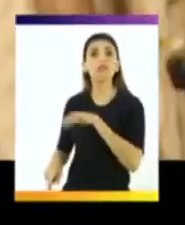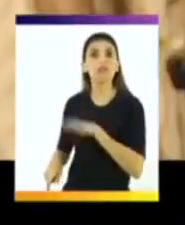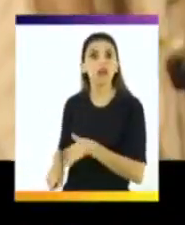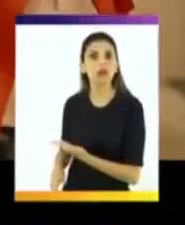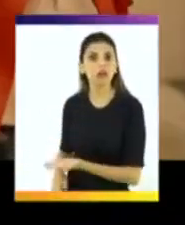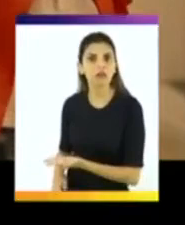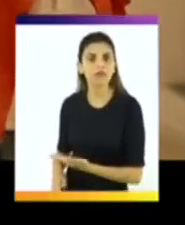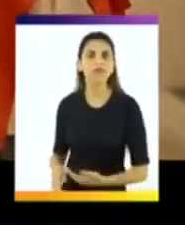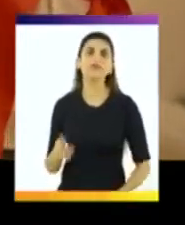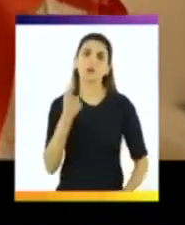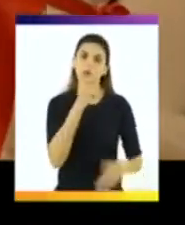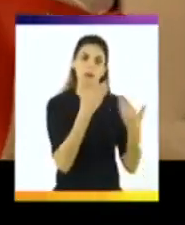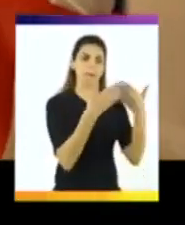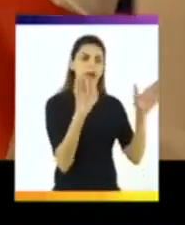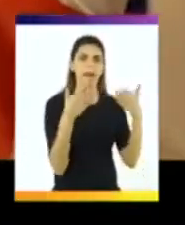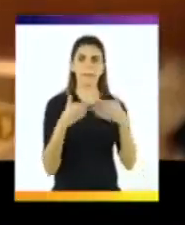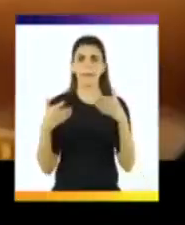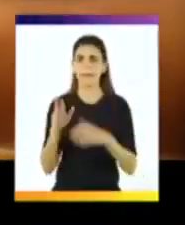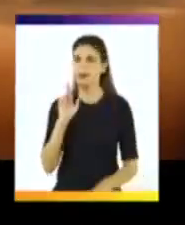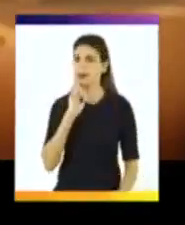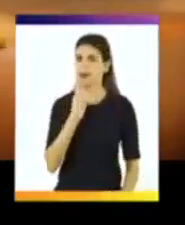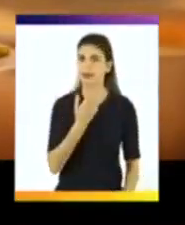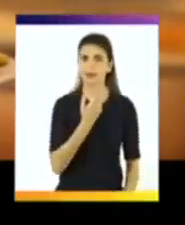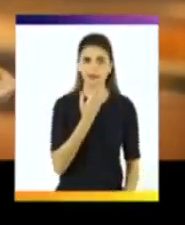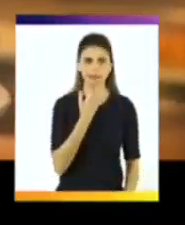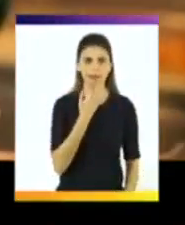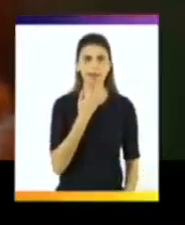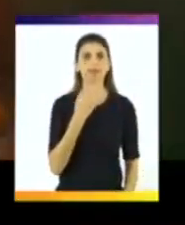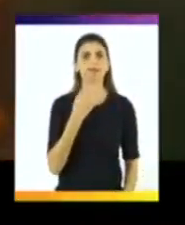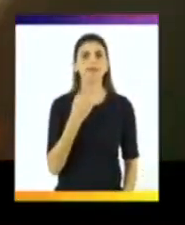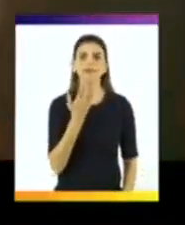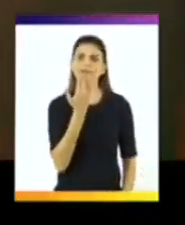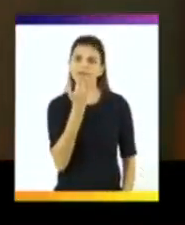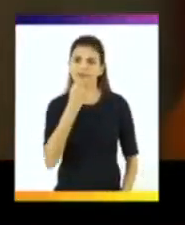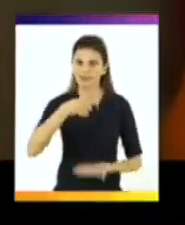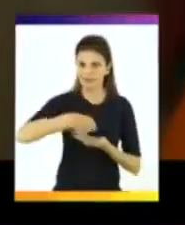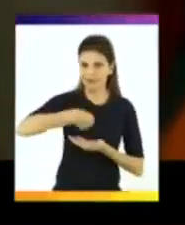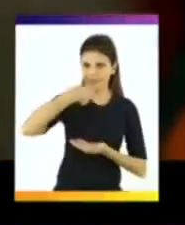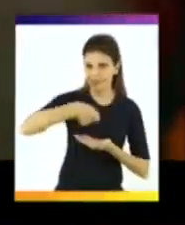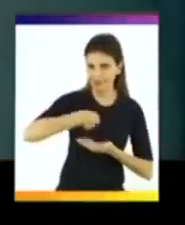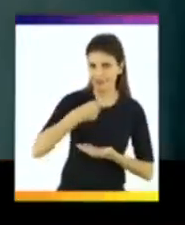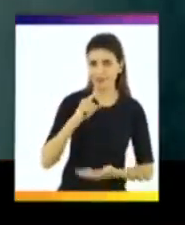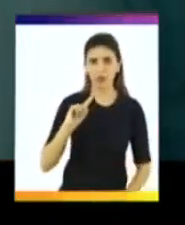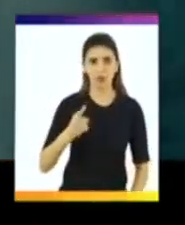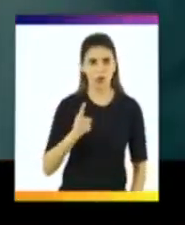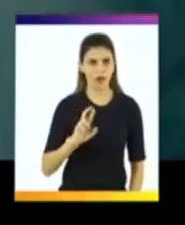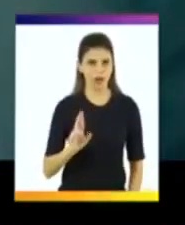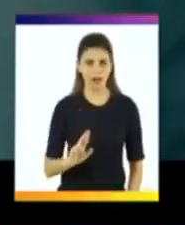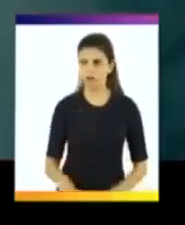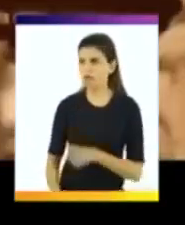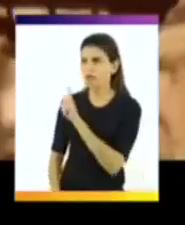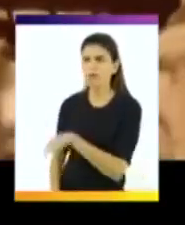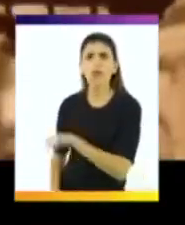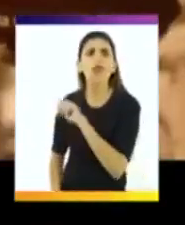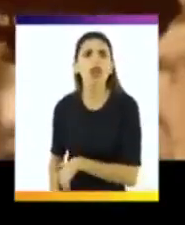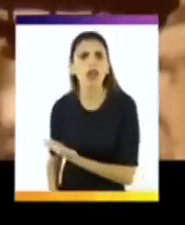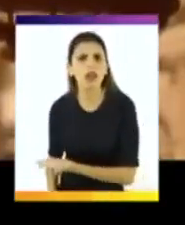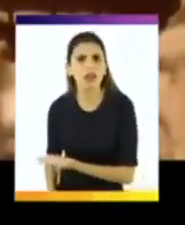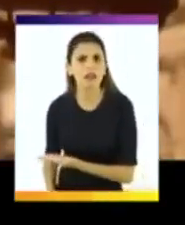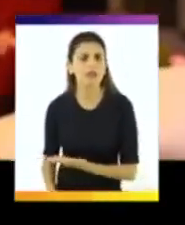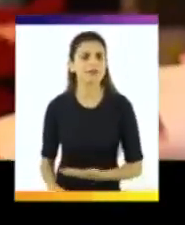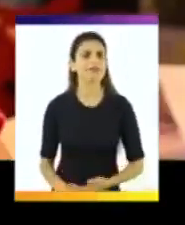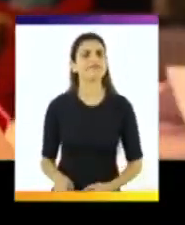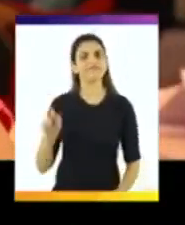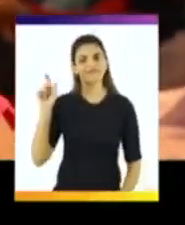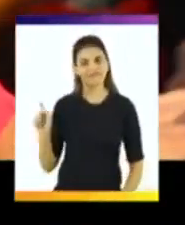dizendo que ele combateu a criminalidade de frente isso é uma fórmula de abordar Cláudio Castro durante a gestão dele ocorreram algumas das mais letais operações da